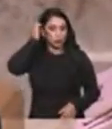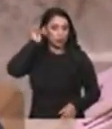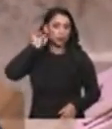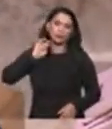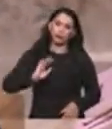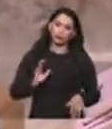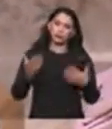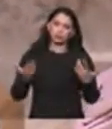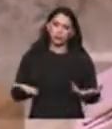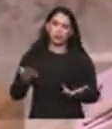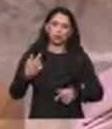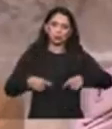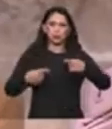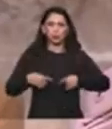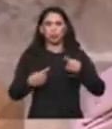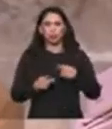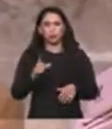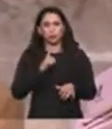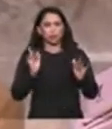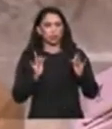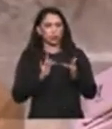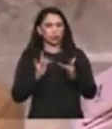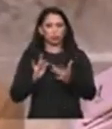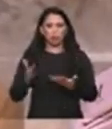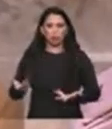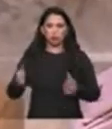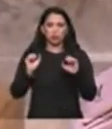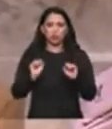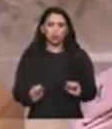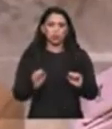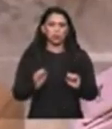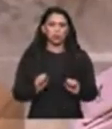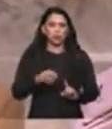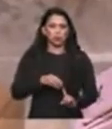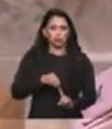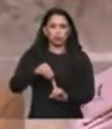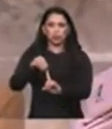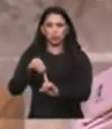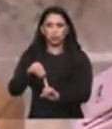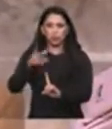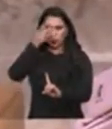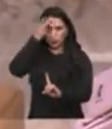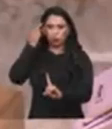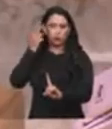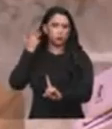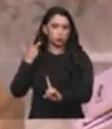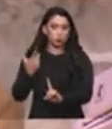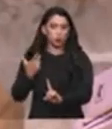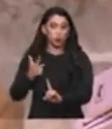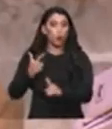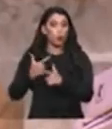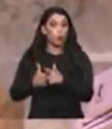República, evidente, ou qualquer político, tem contatos e pode até indicar nomes. Esse problema não é o fato aqui em si.